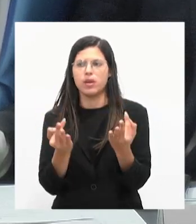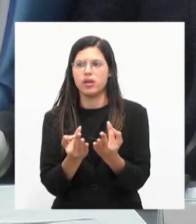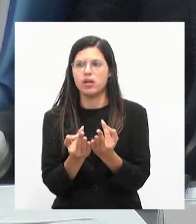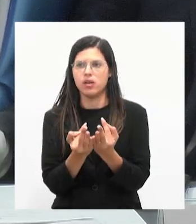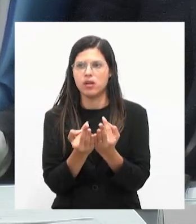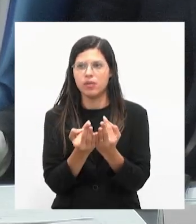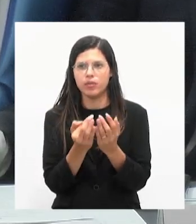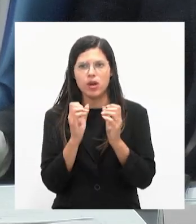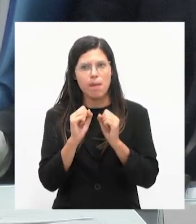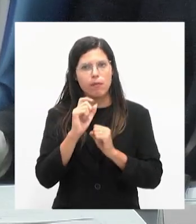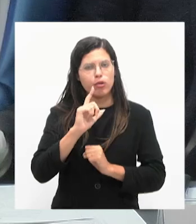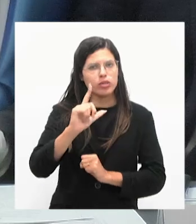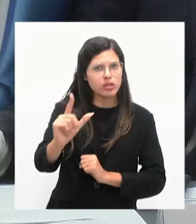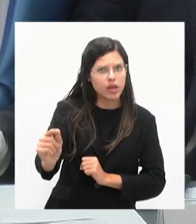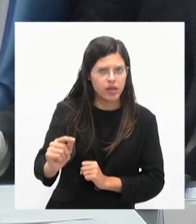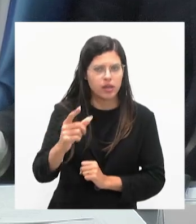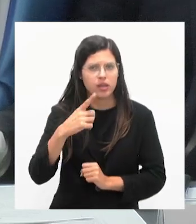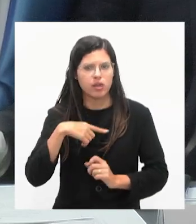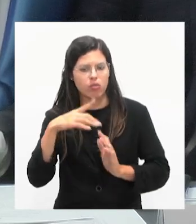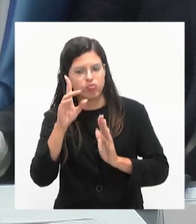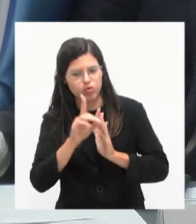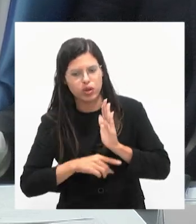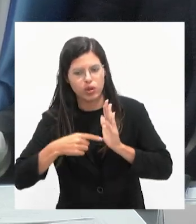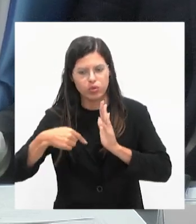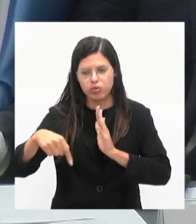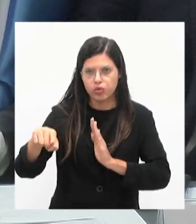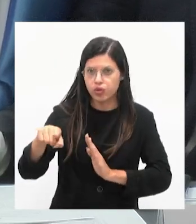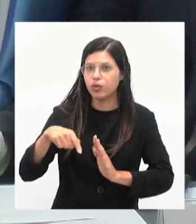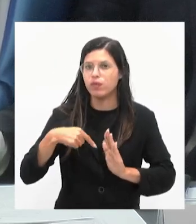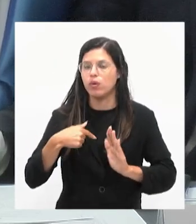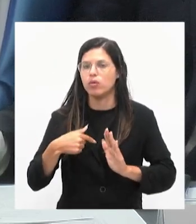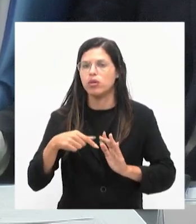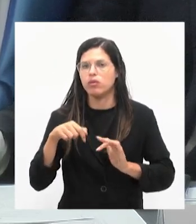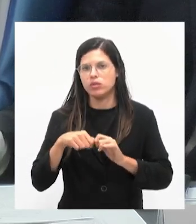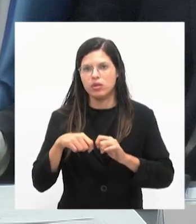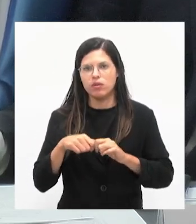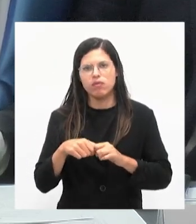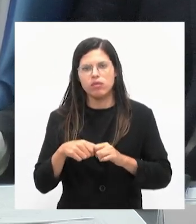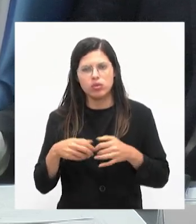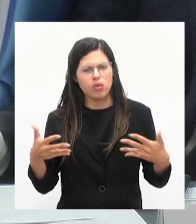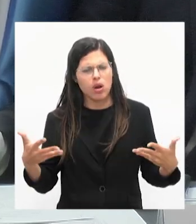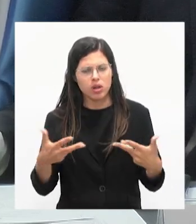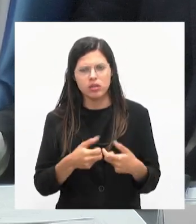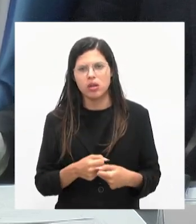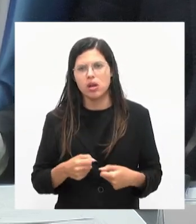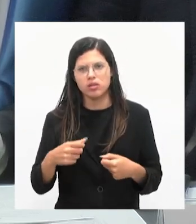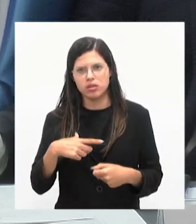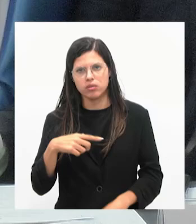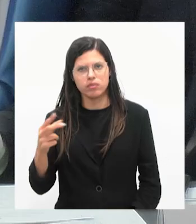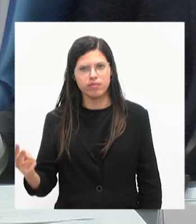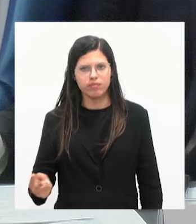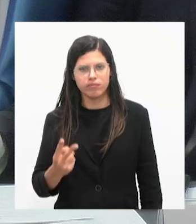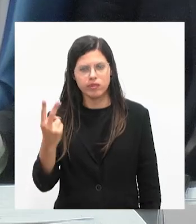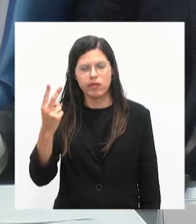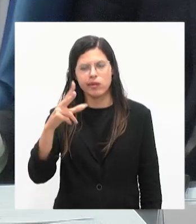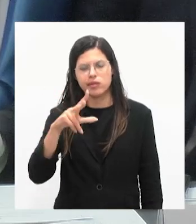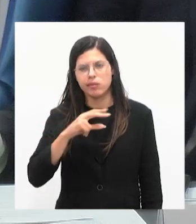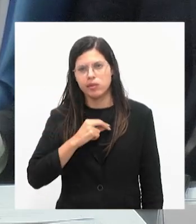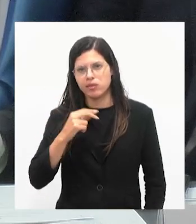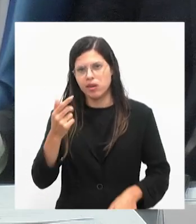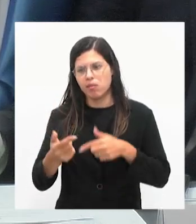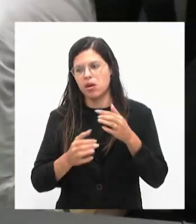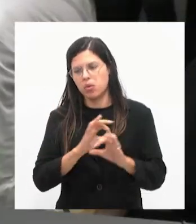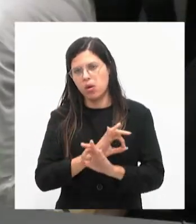ela possa sair, ela possa ter o direito de ir e vir. Então o senhor faz isso com maestria e a gente tem o nosso reconhecimento aqui no seu trabalho, que é